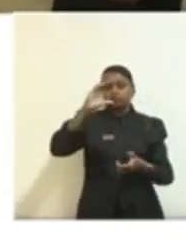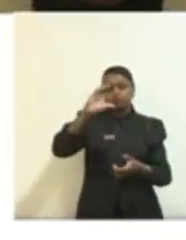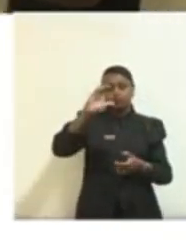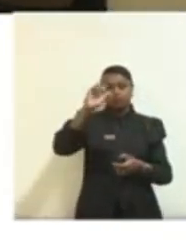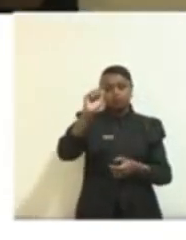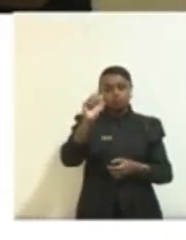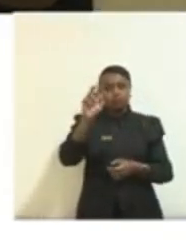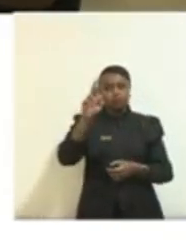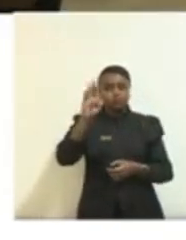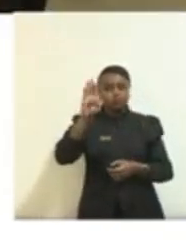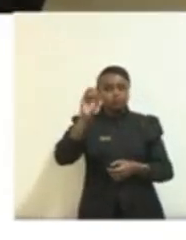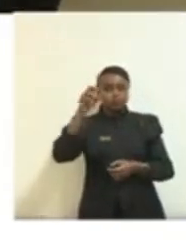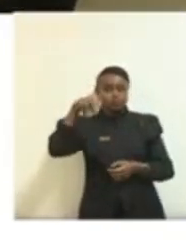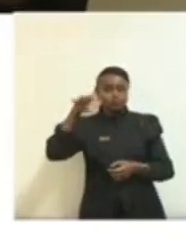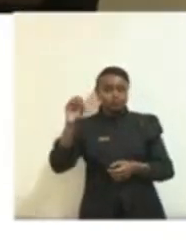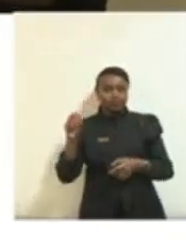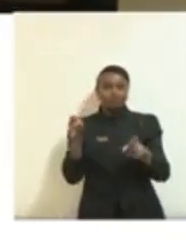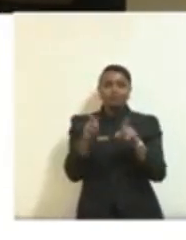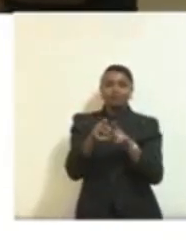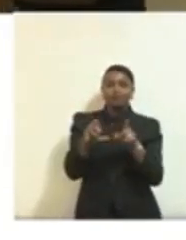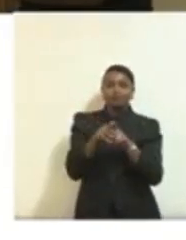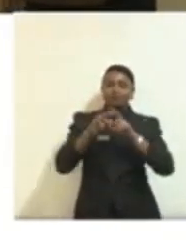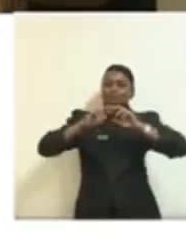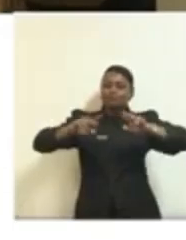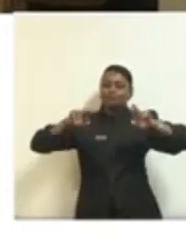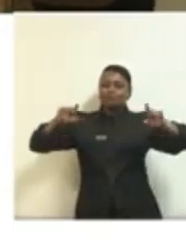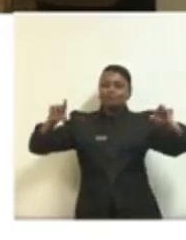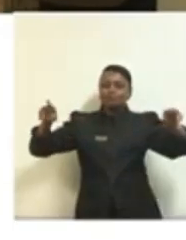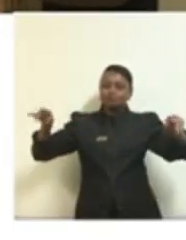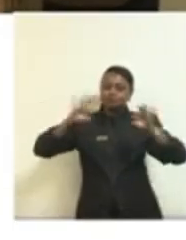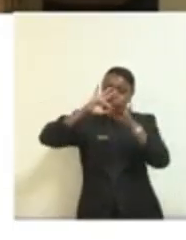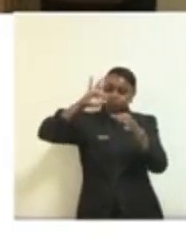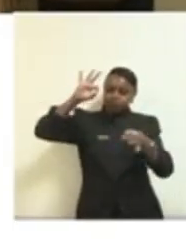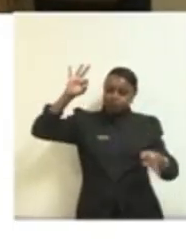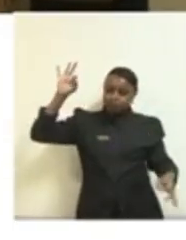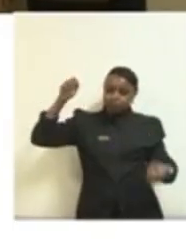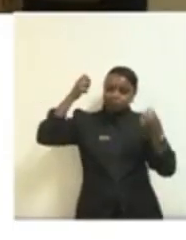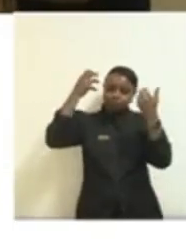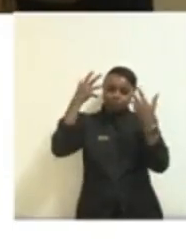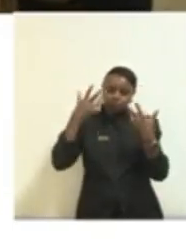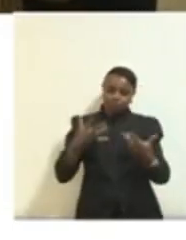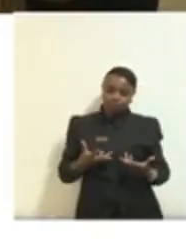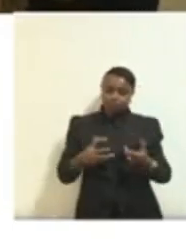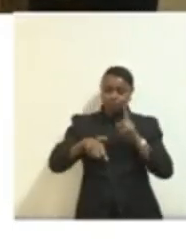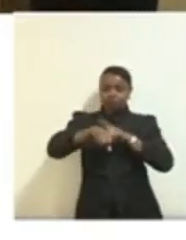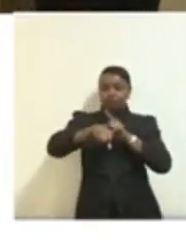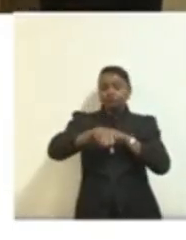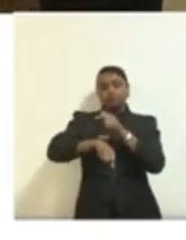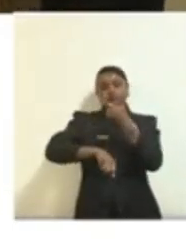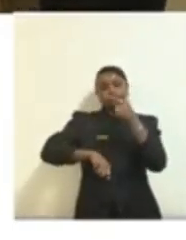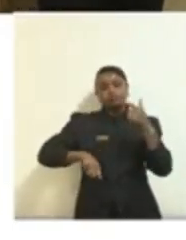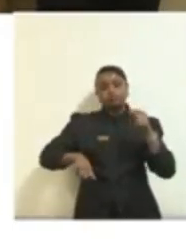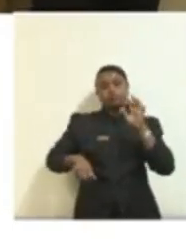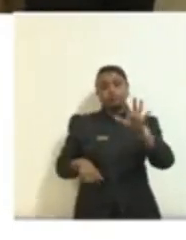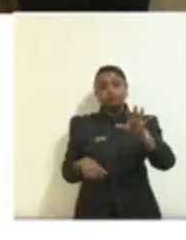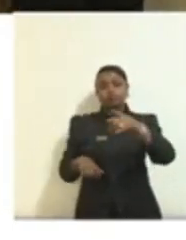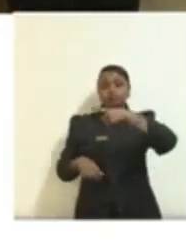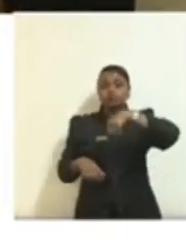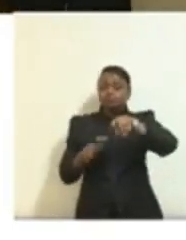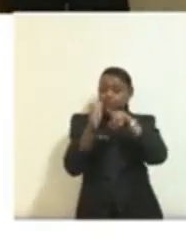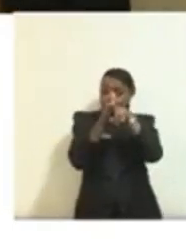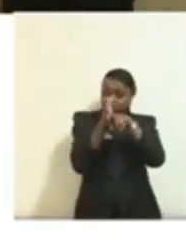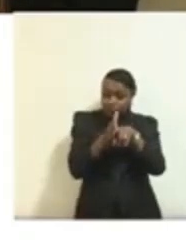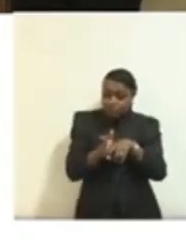né, tem vários serviços, não vamos ter tempo para entrar nos detalhes. Né. Aqui é uma avaliação da multifuncionalidade,